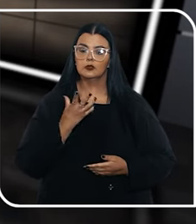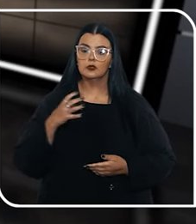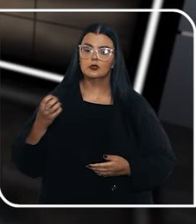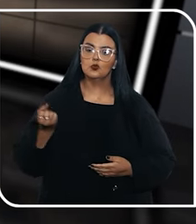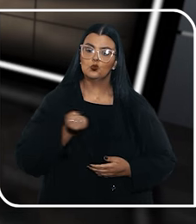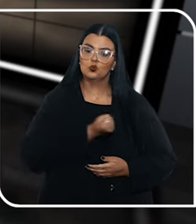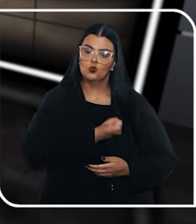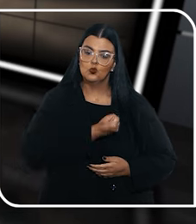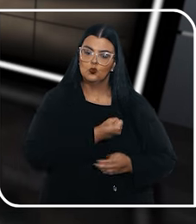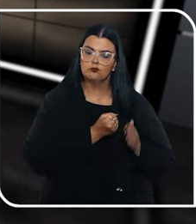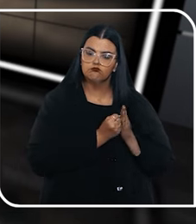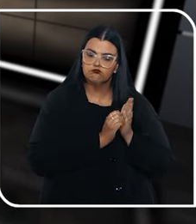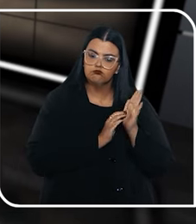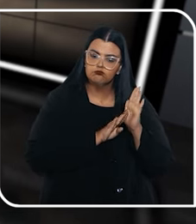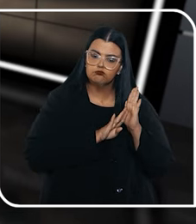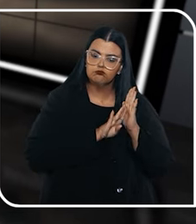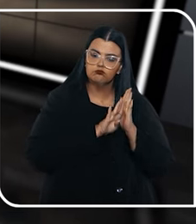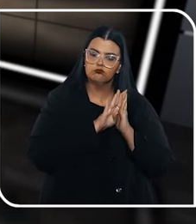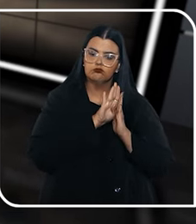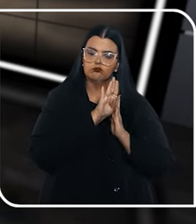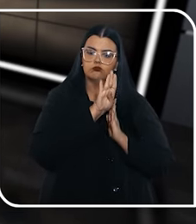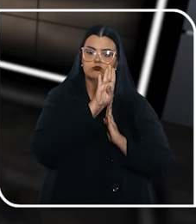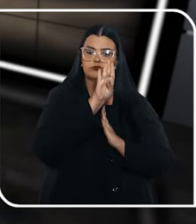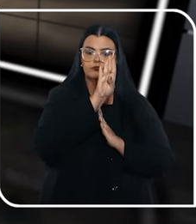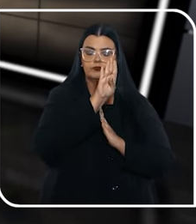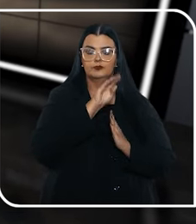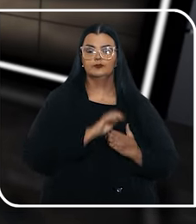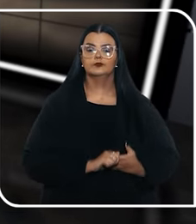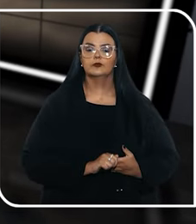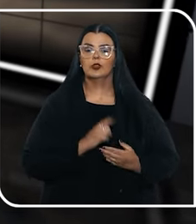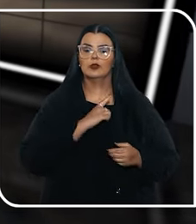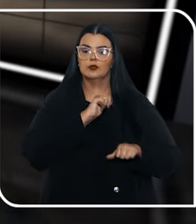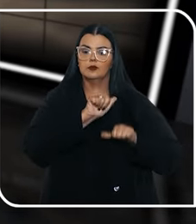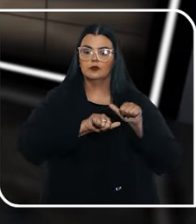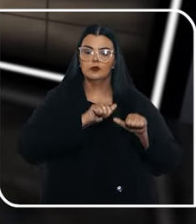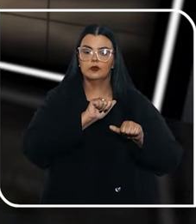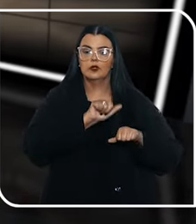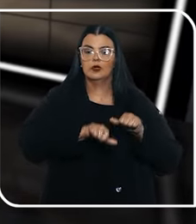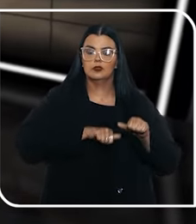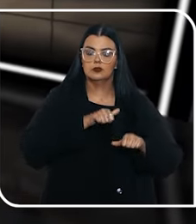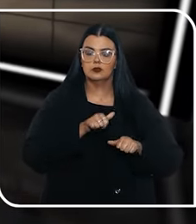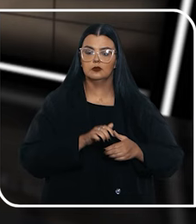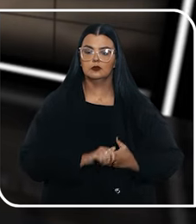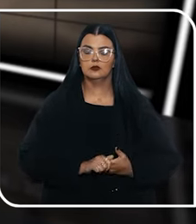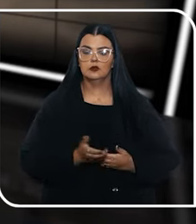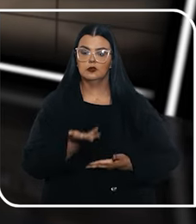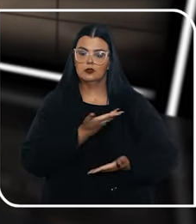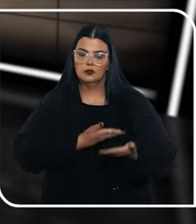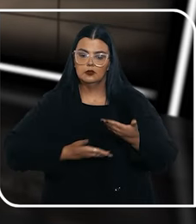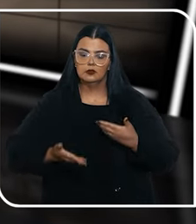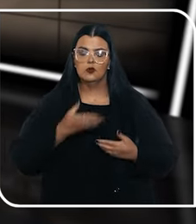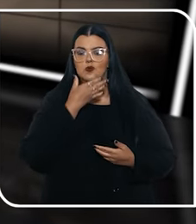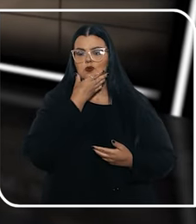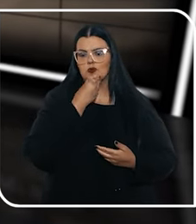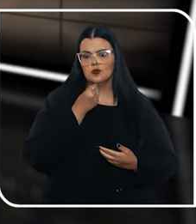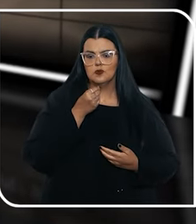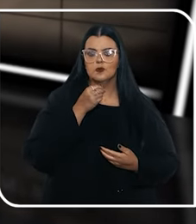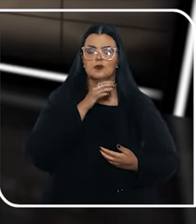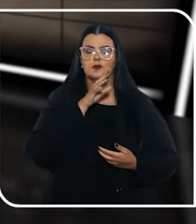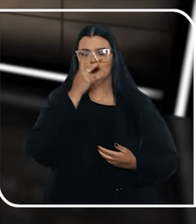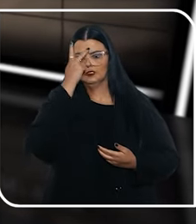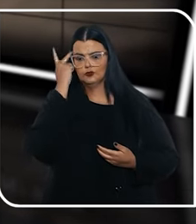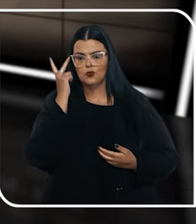tendência é que o número continue crescendo e esse aumento vem provocando transformações na relação entre homens e